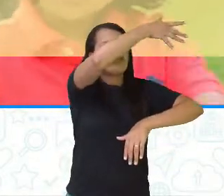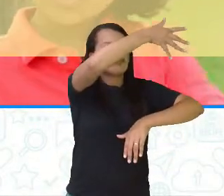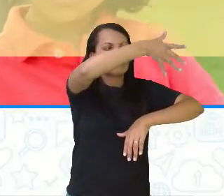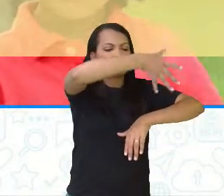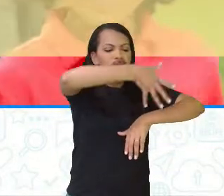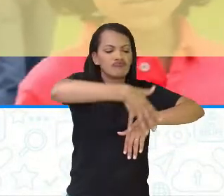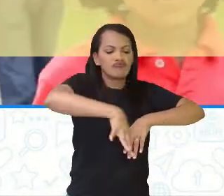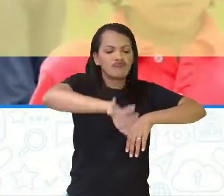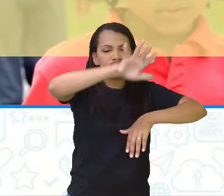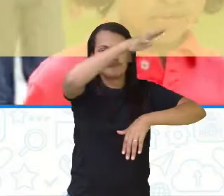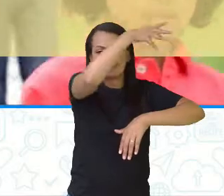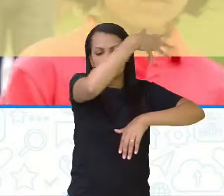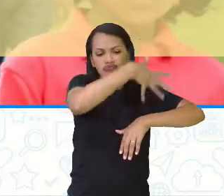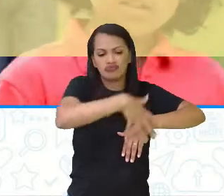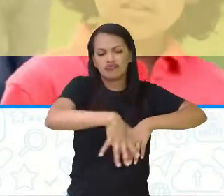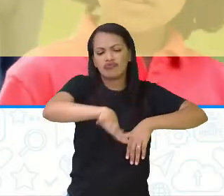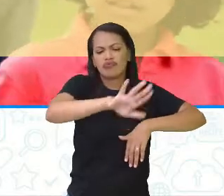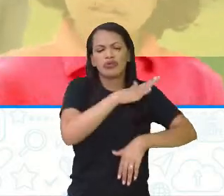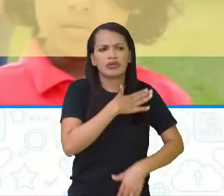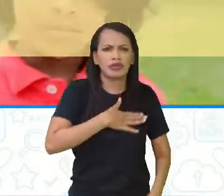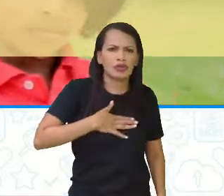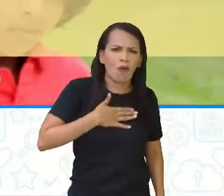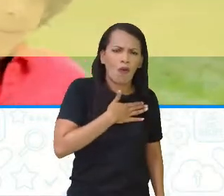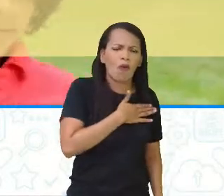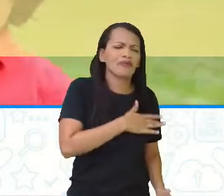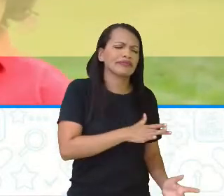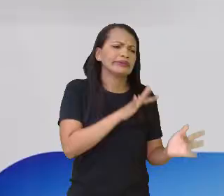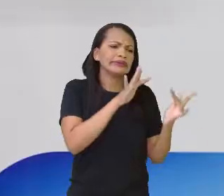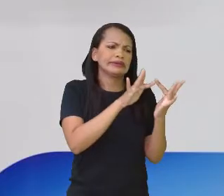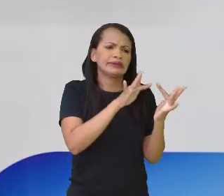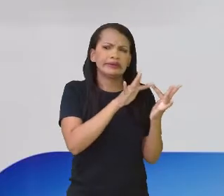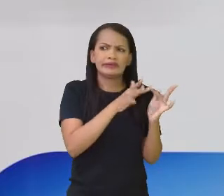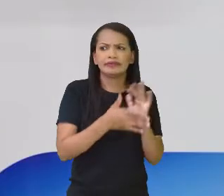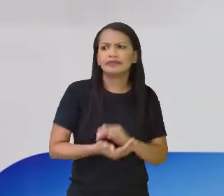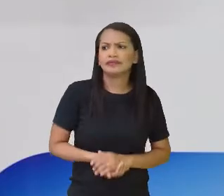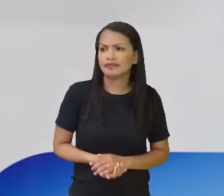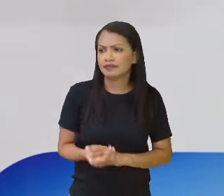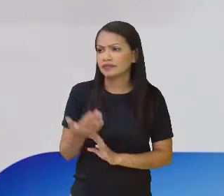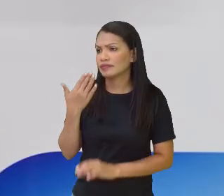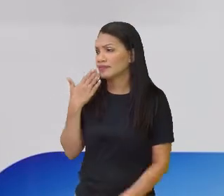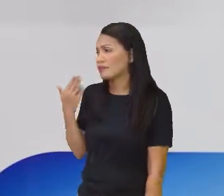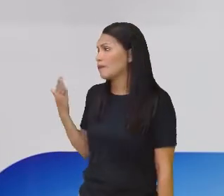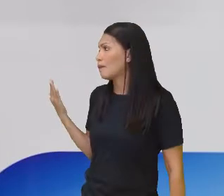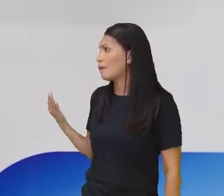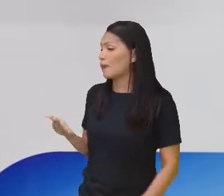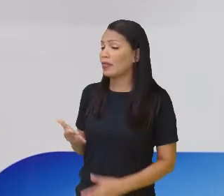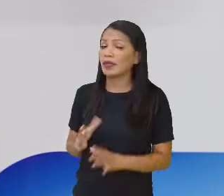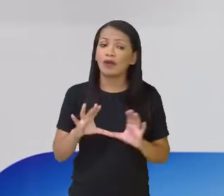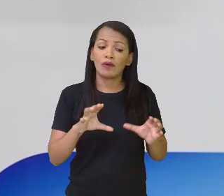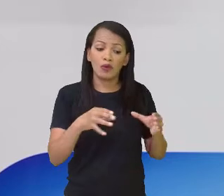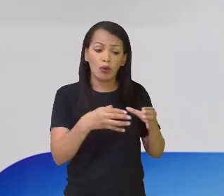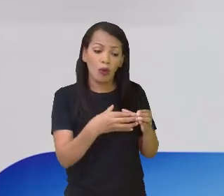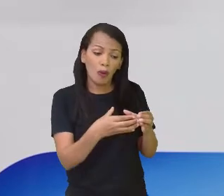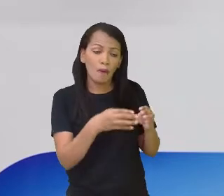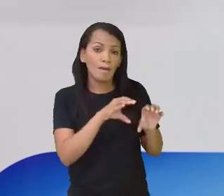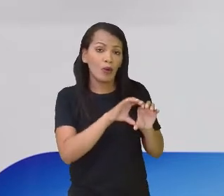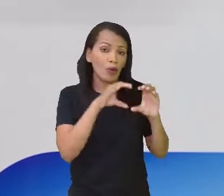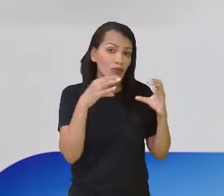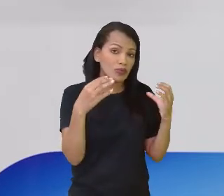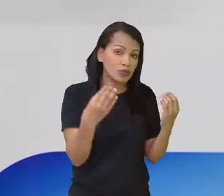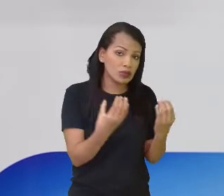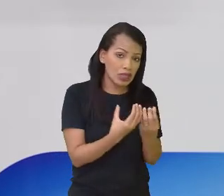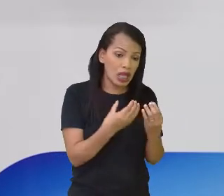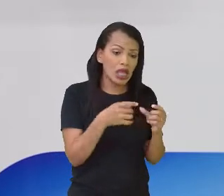rural. Então, pessoas que vão interagir entre si, que vão trocar experiências e a gente pensa nessa